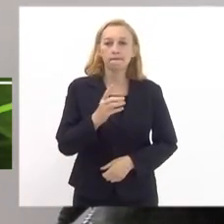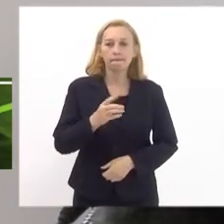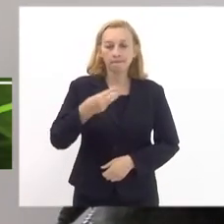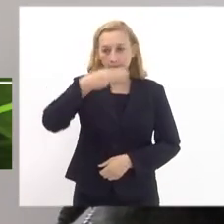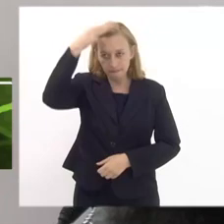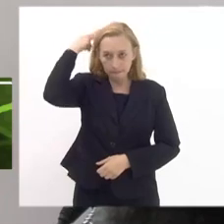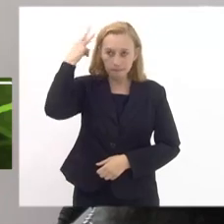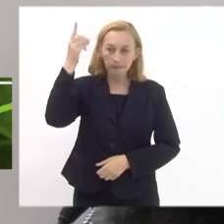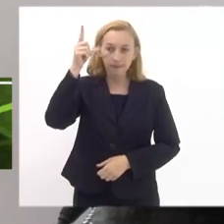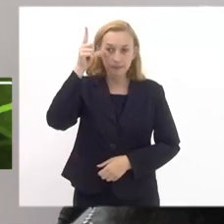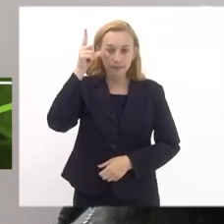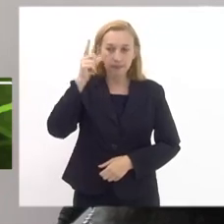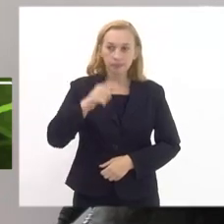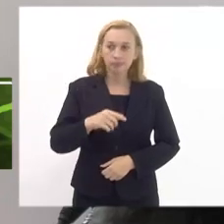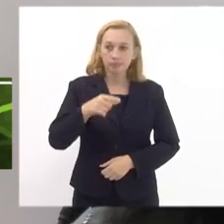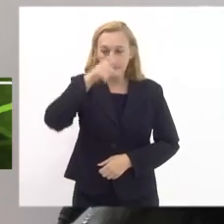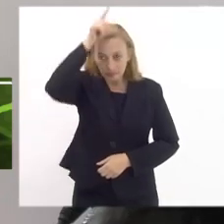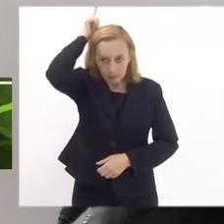Paulo.